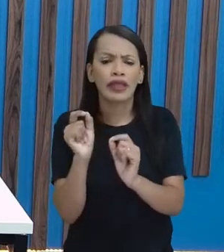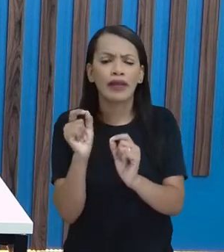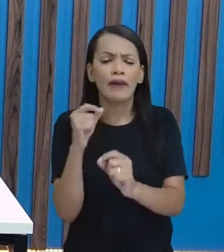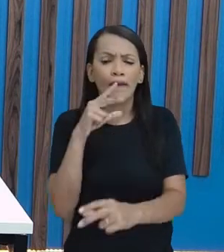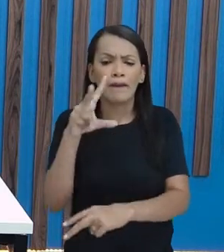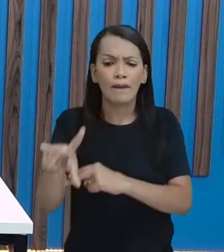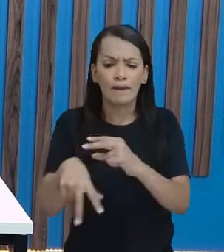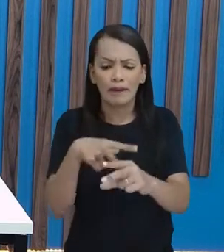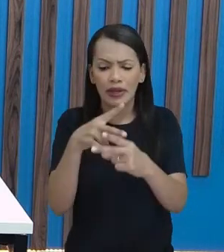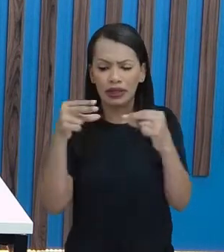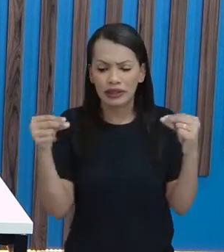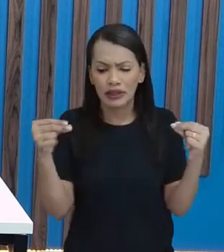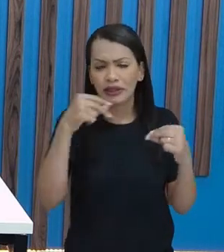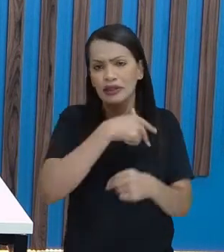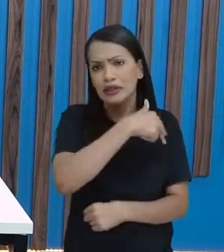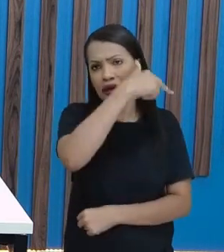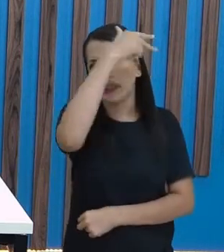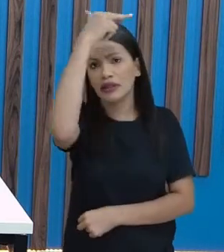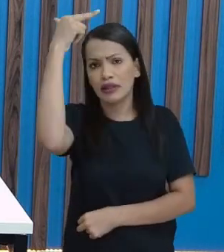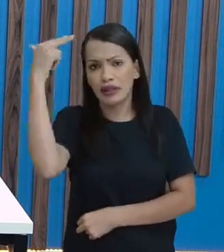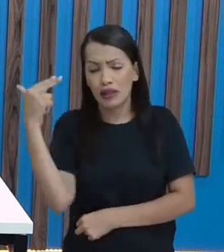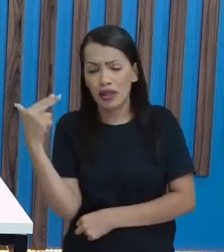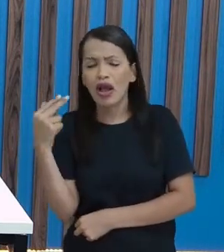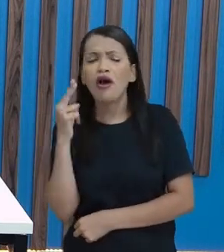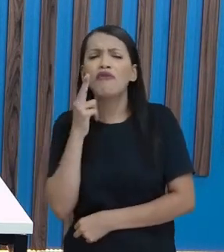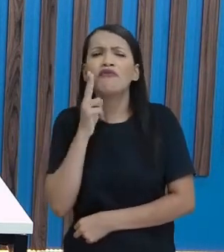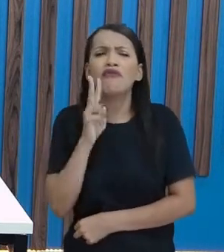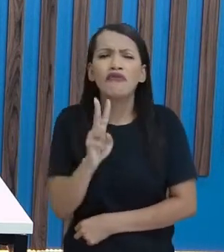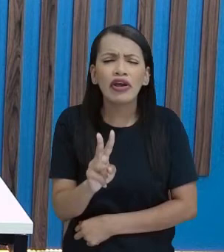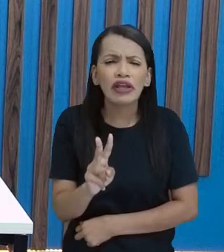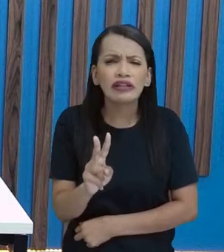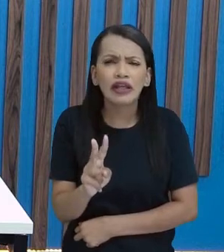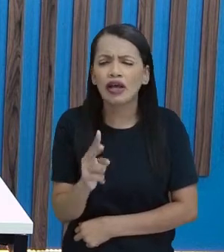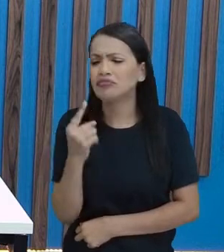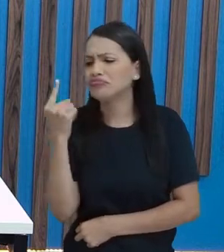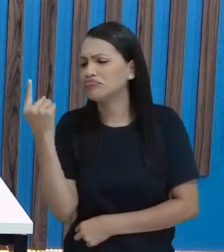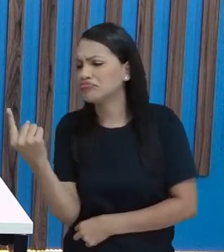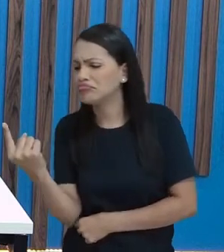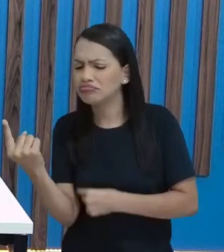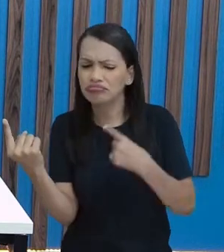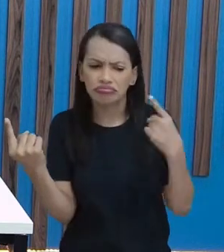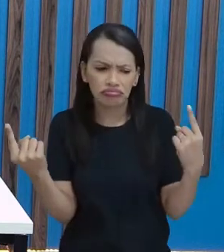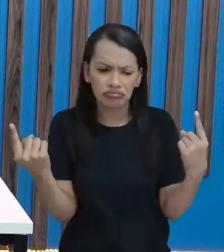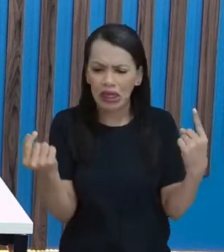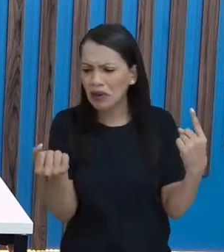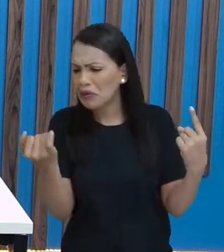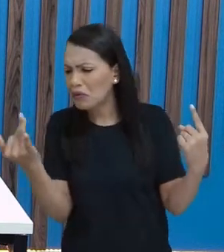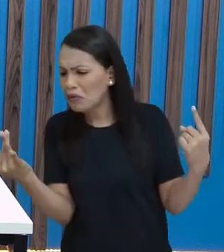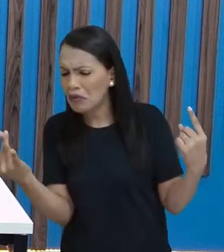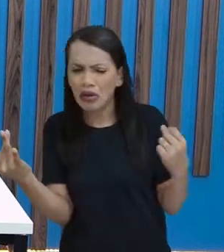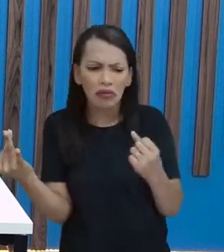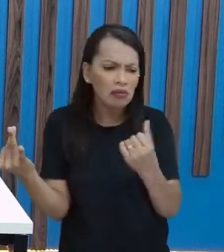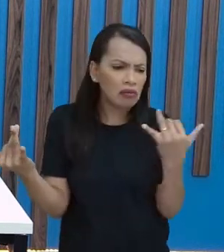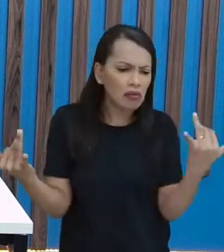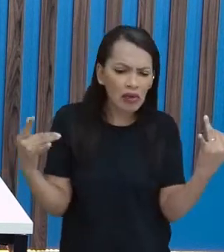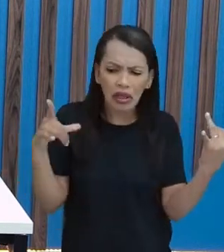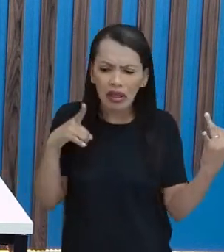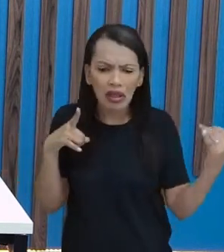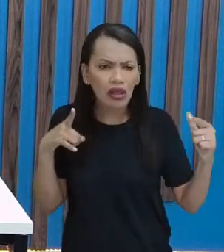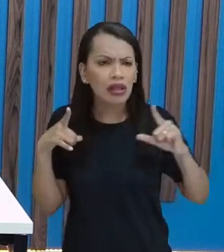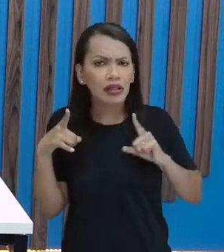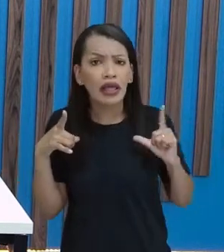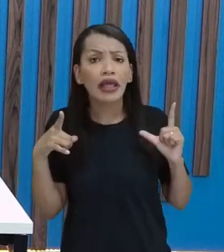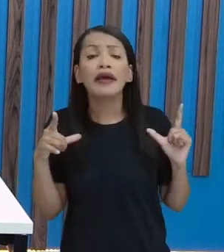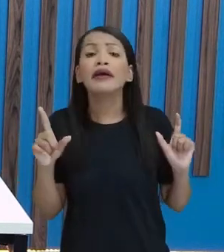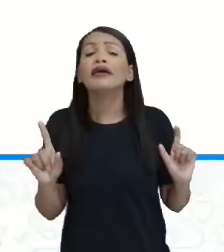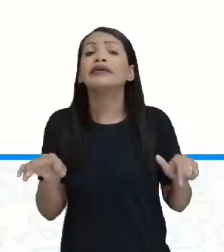um tem e depois descubra quanto eles têm juntos. Vamos olhar aqui, observar, pode abrir